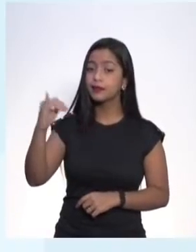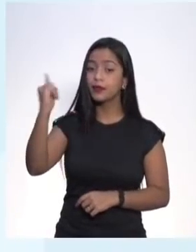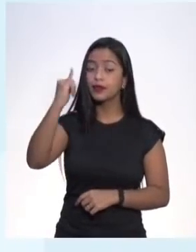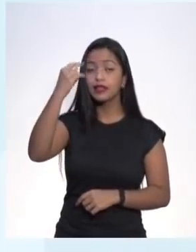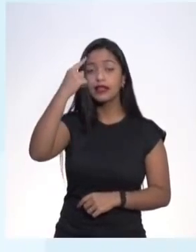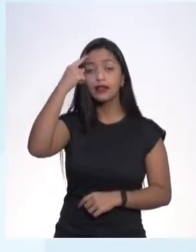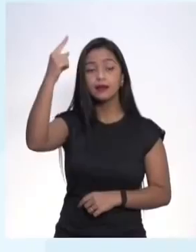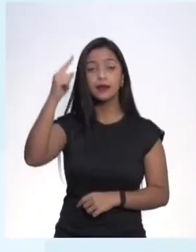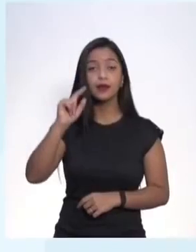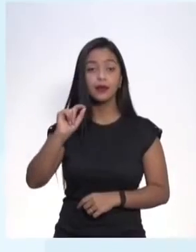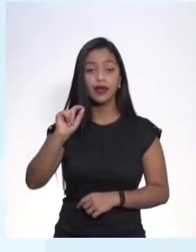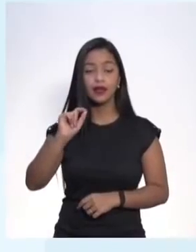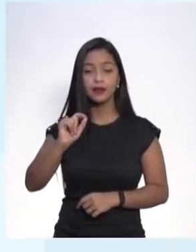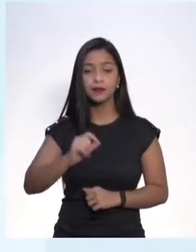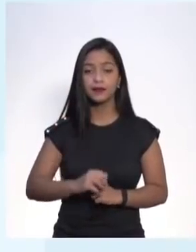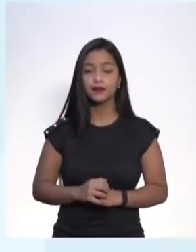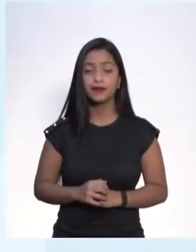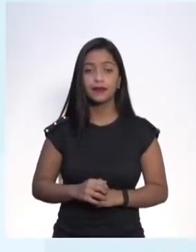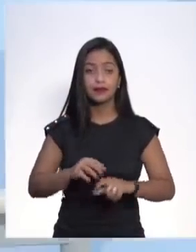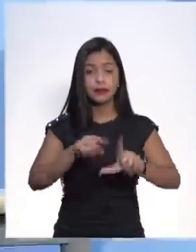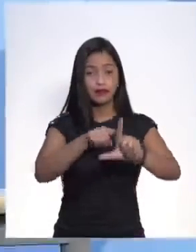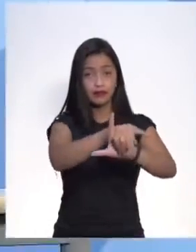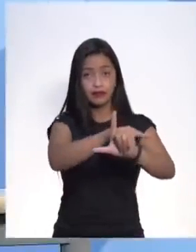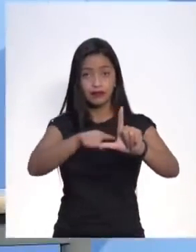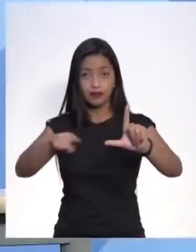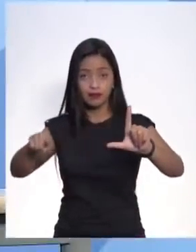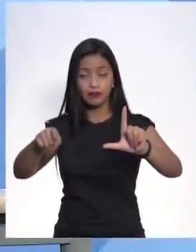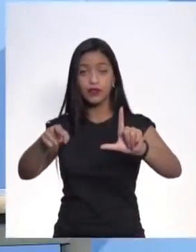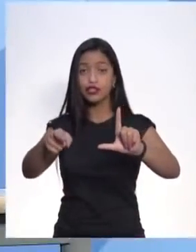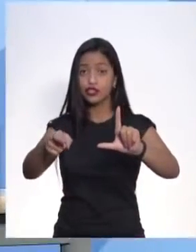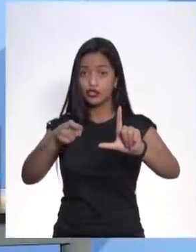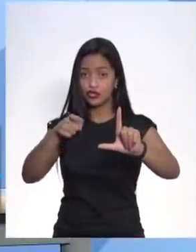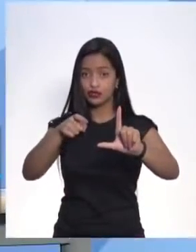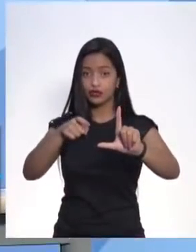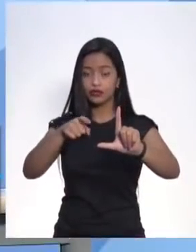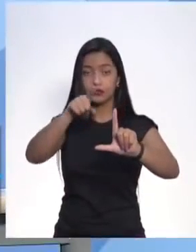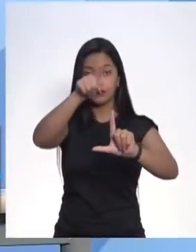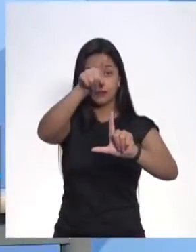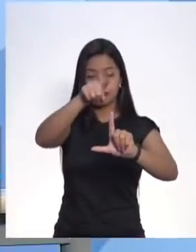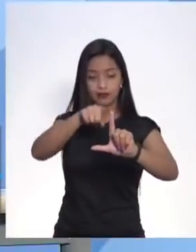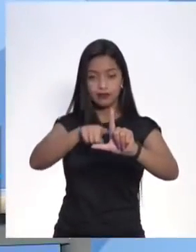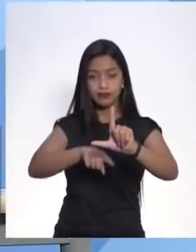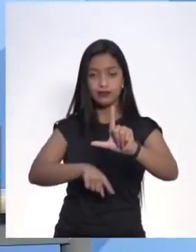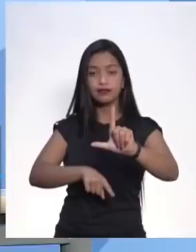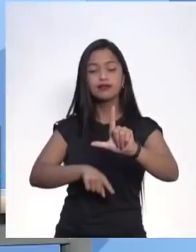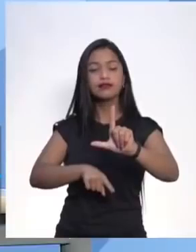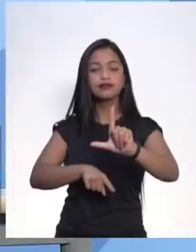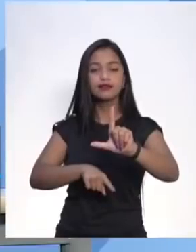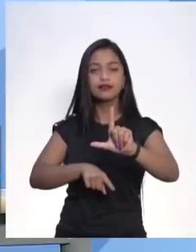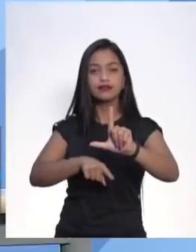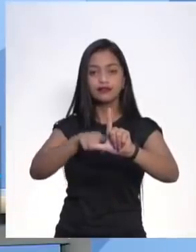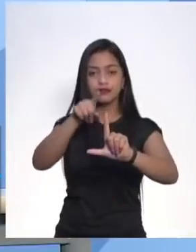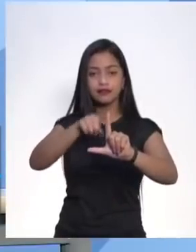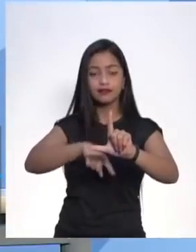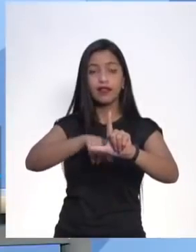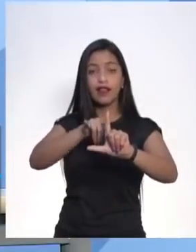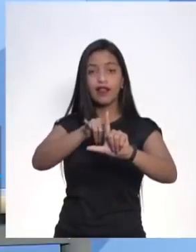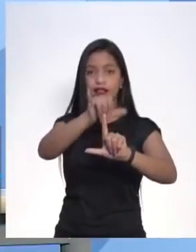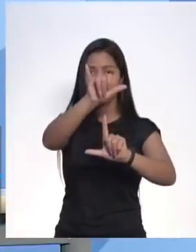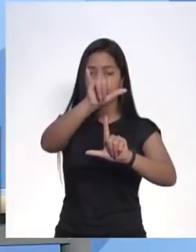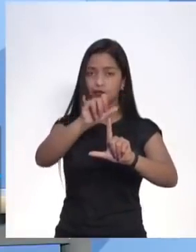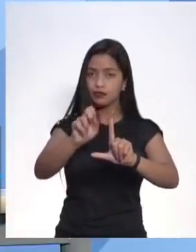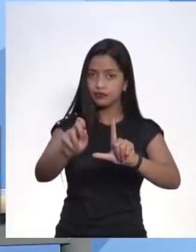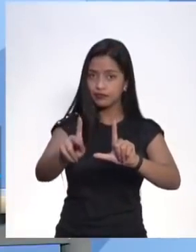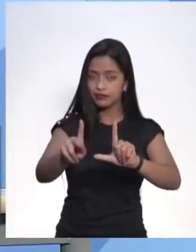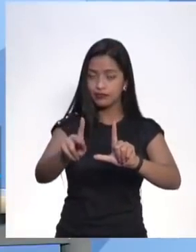que a reta X é a horizontal. Boa! E o eixo, né, Y é na vertical.